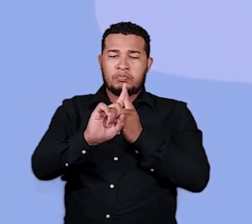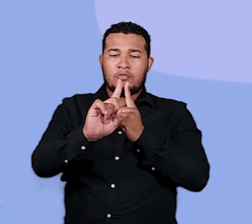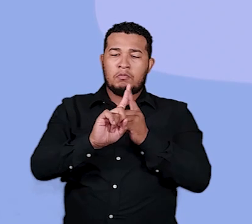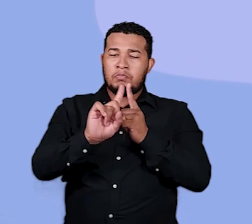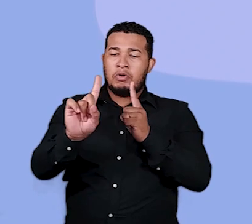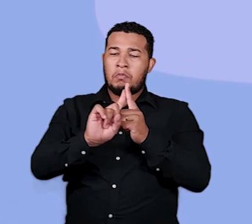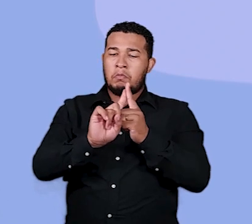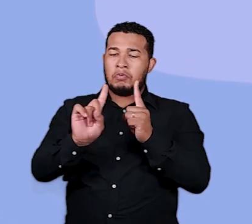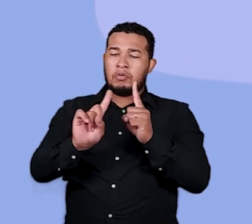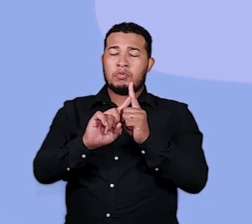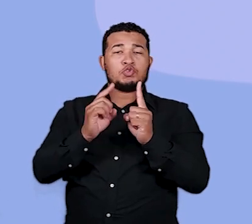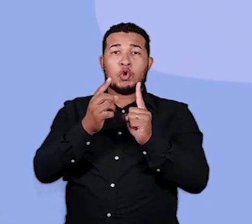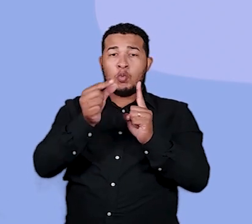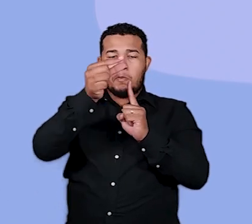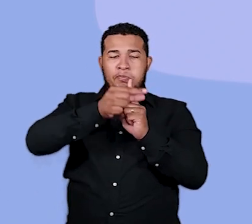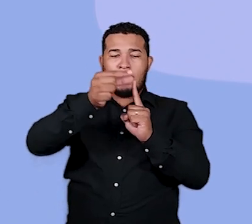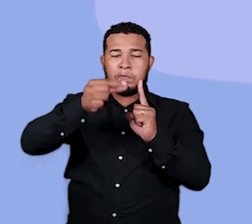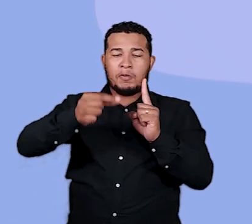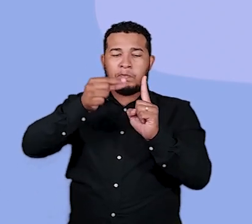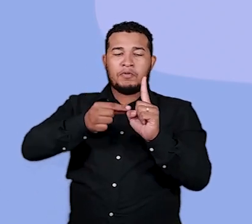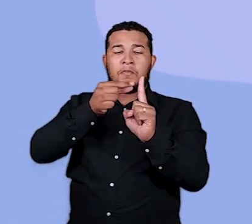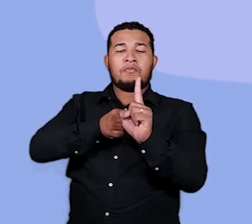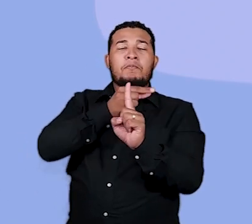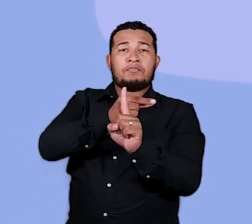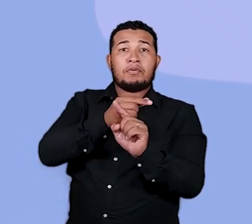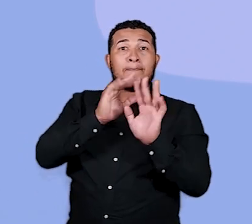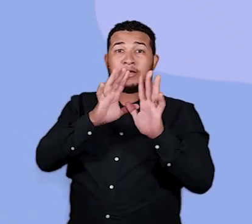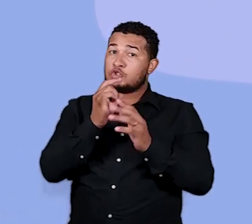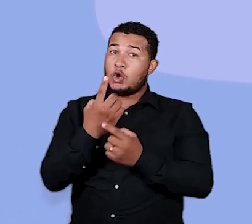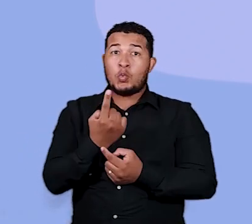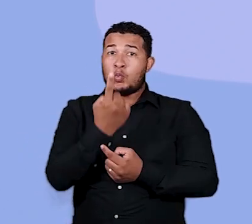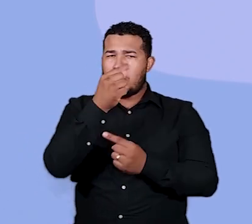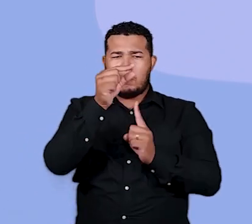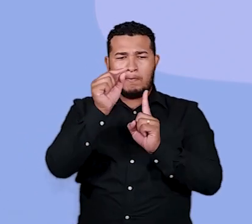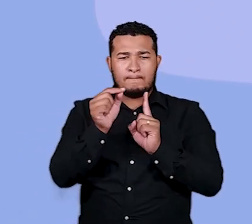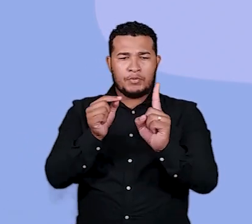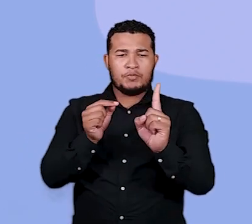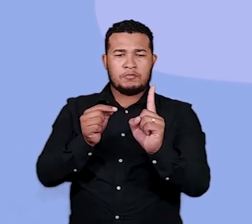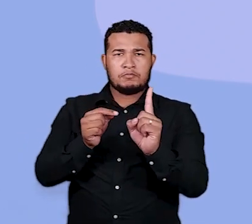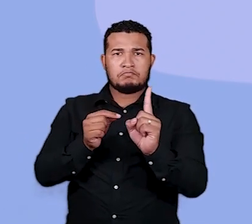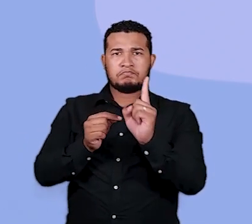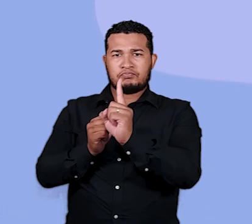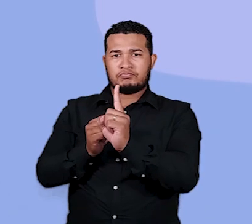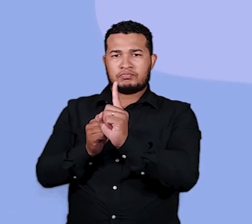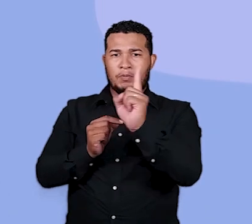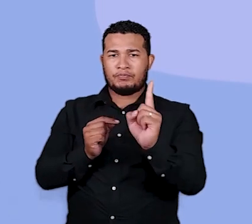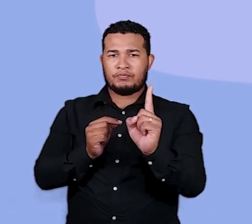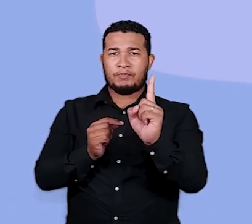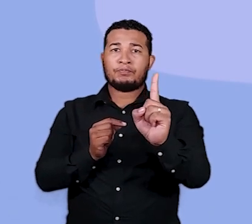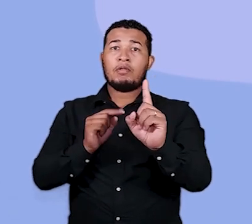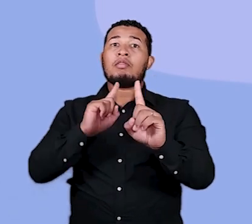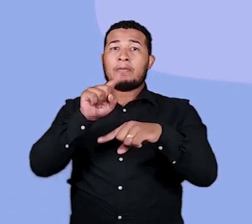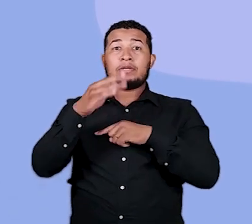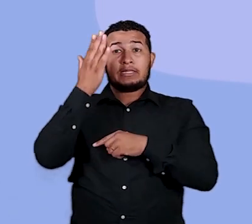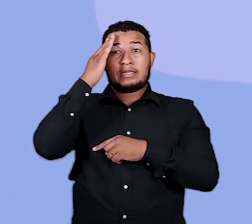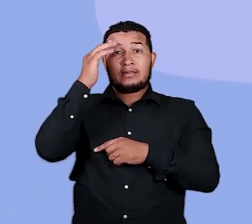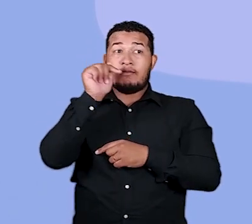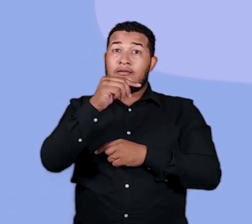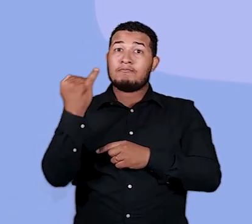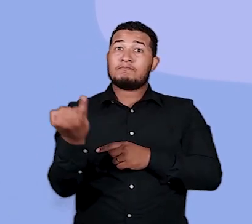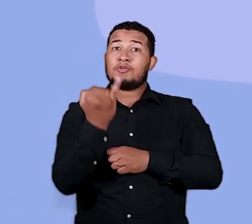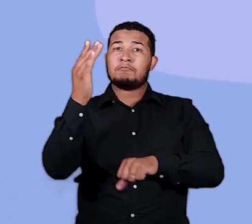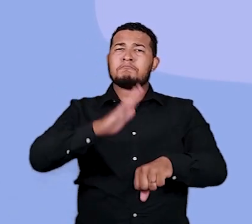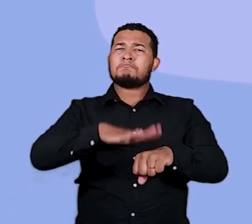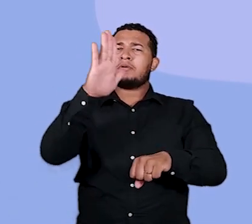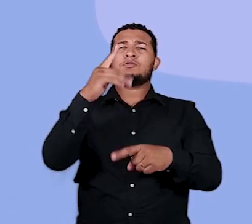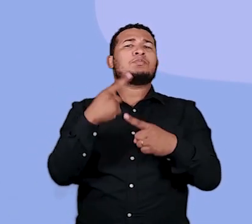tanto verticalmente, como horizontalmente, ou como na posição diagonal, mas apenas uma casa. E você vai entender que